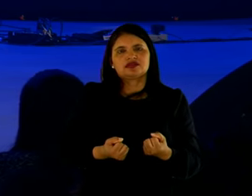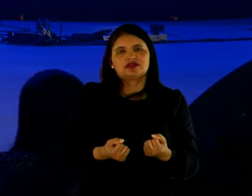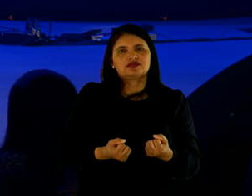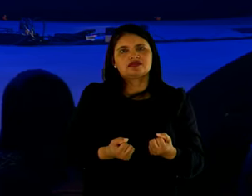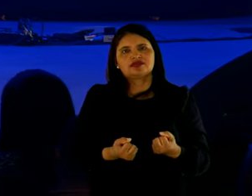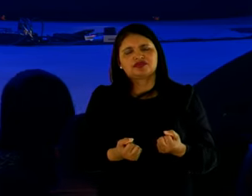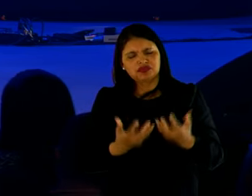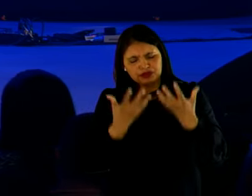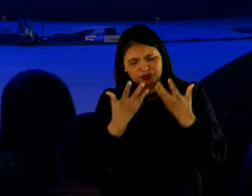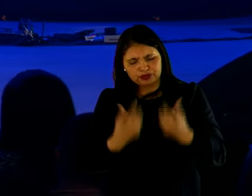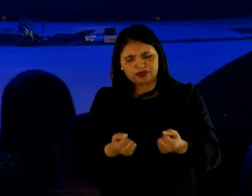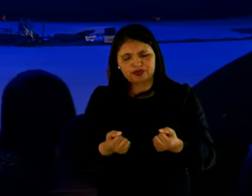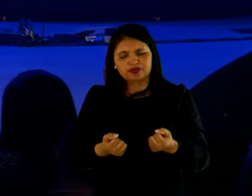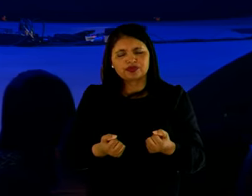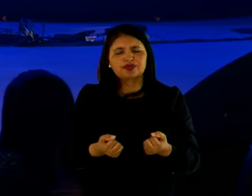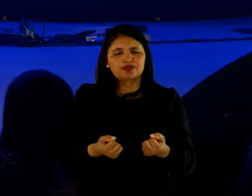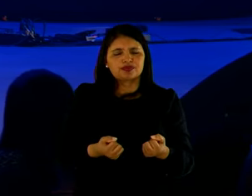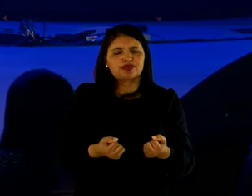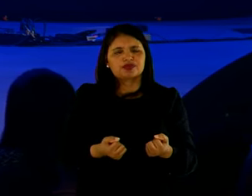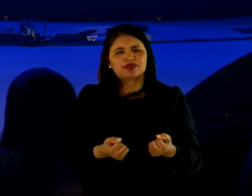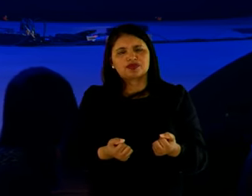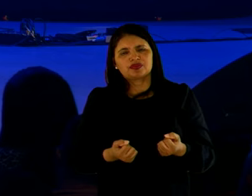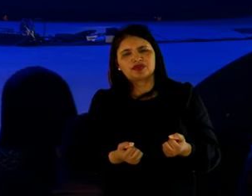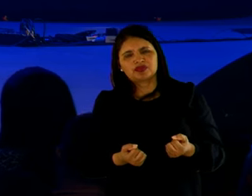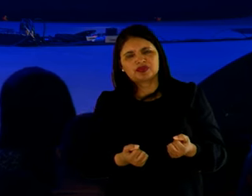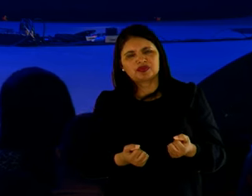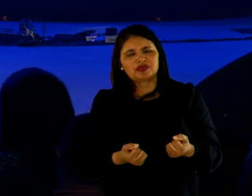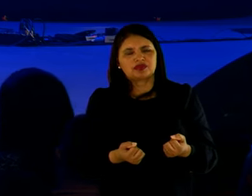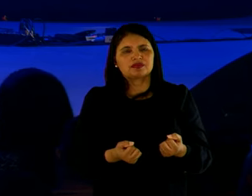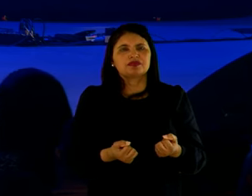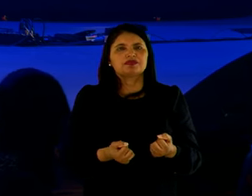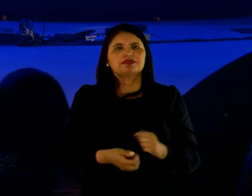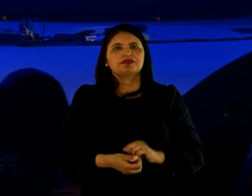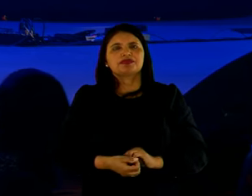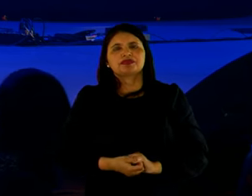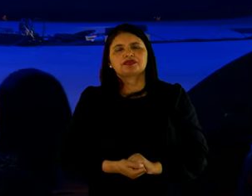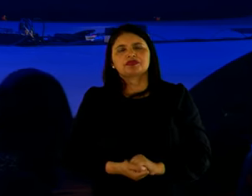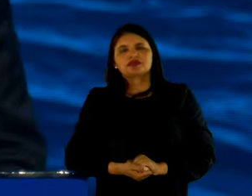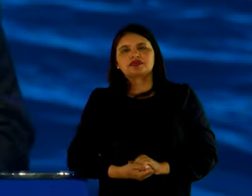Me joga no mar. Acaba com isso logo.